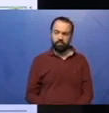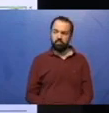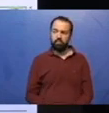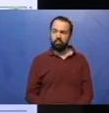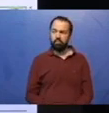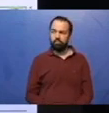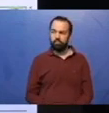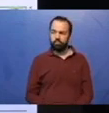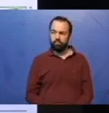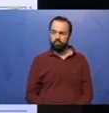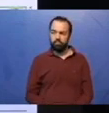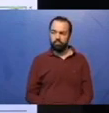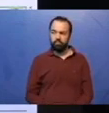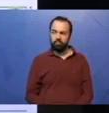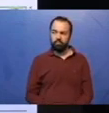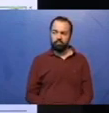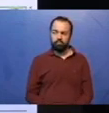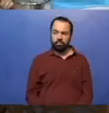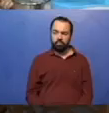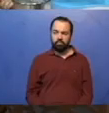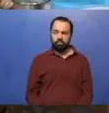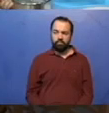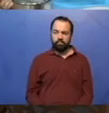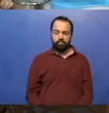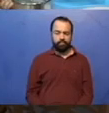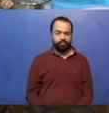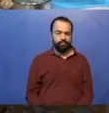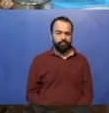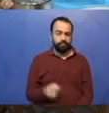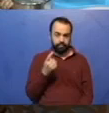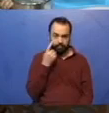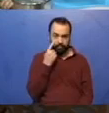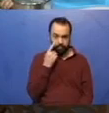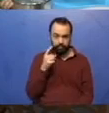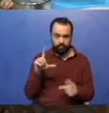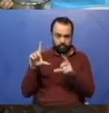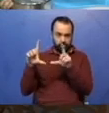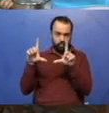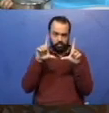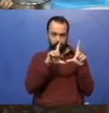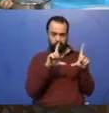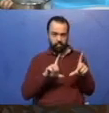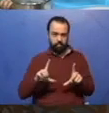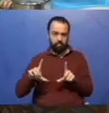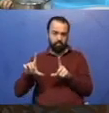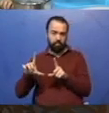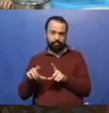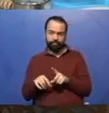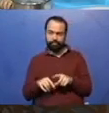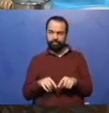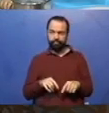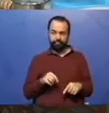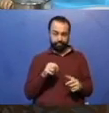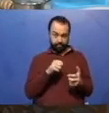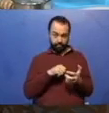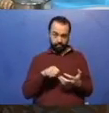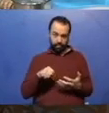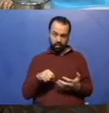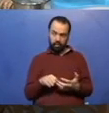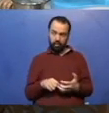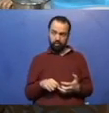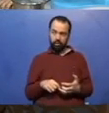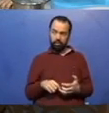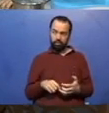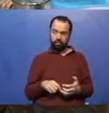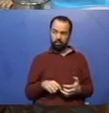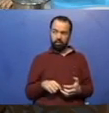direitinho. Combinado? Vamos começar. 1. Observe as imagens e escreva